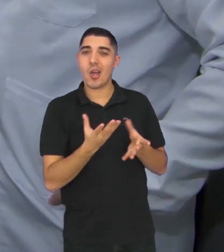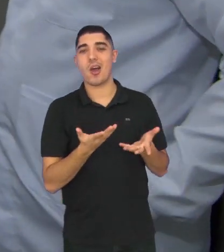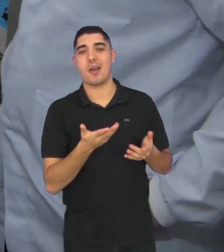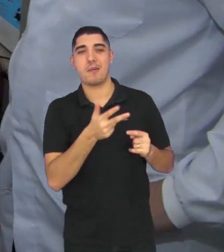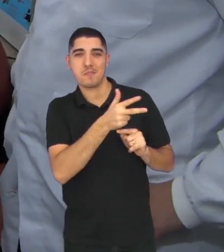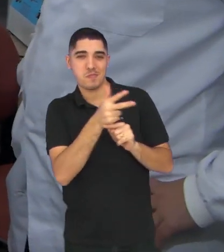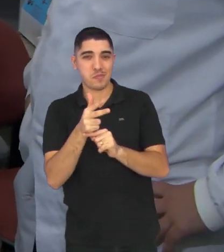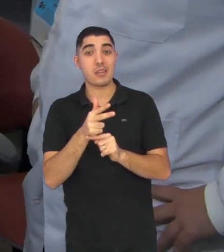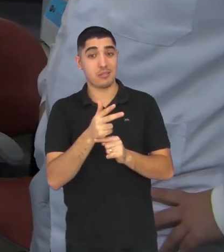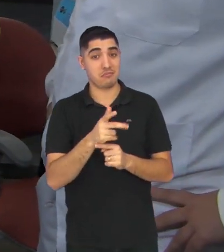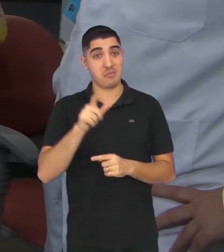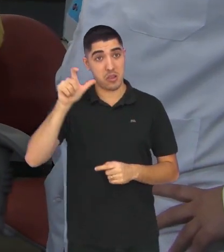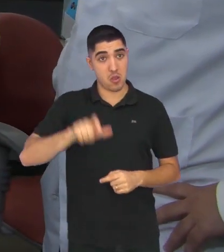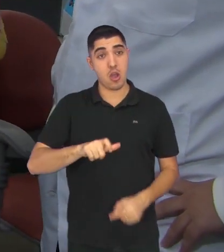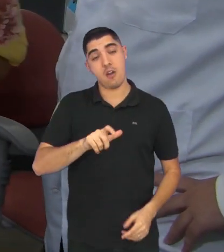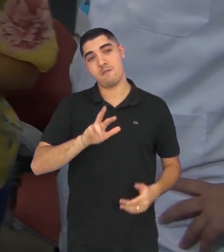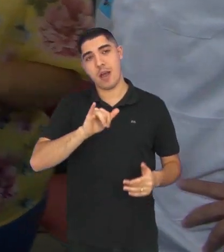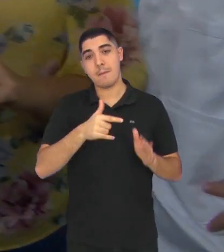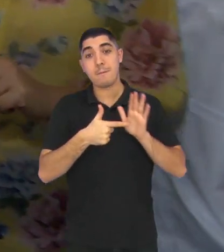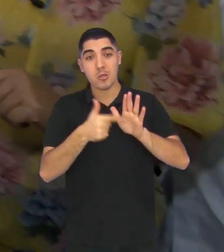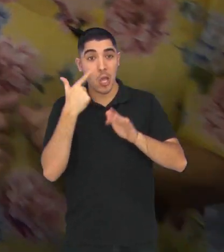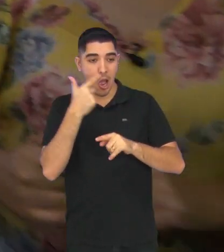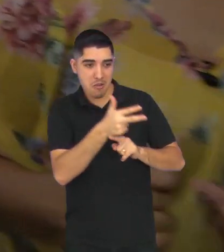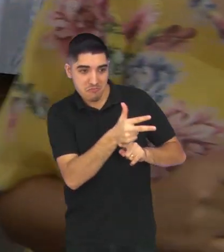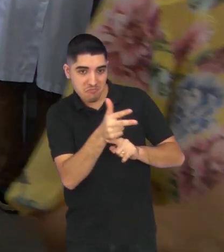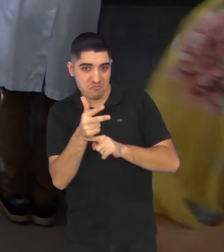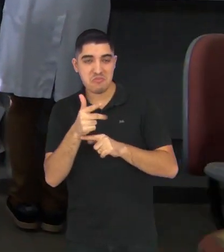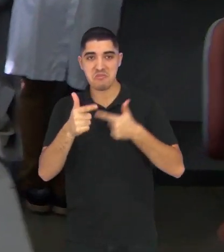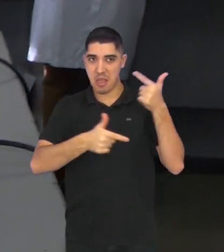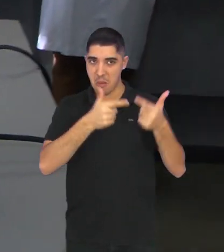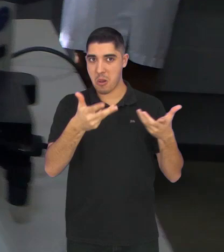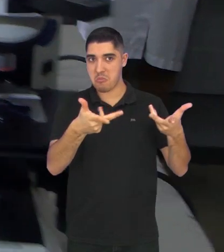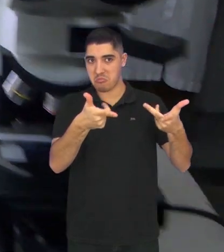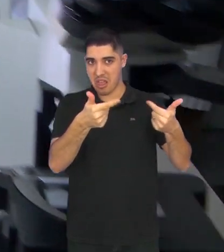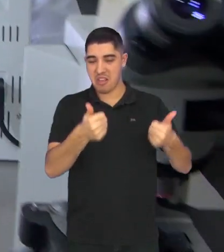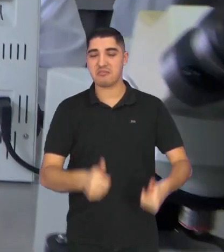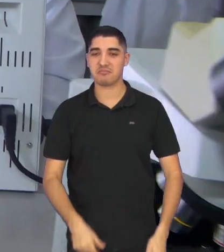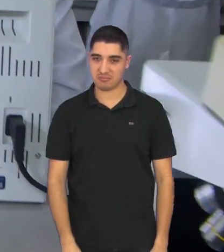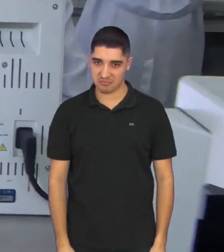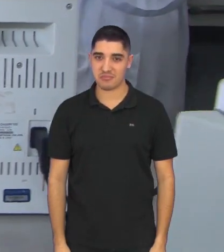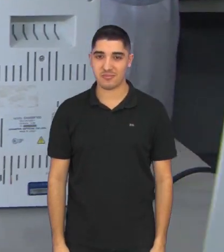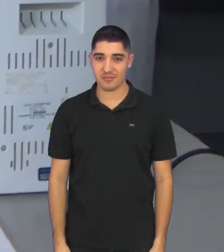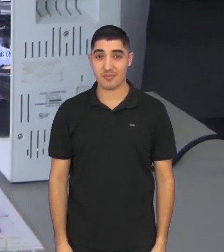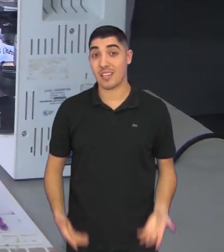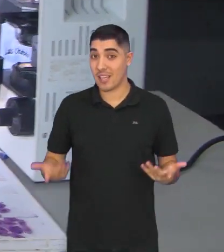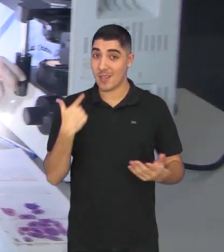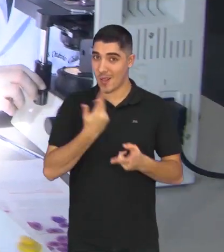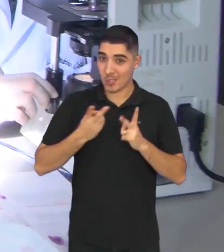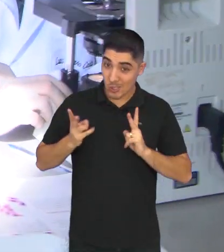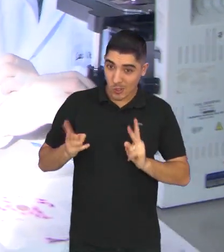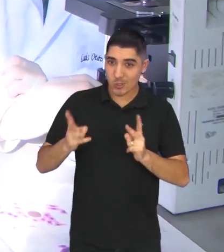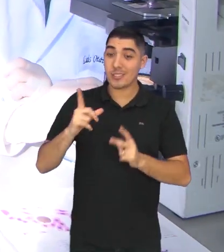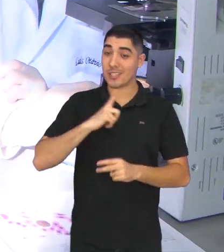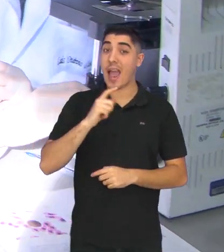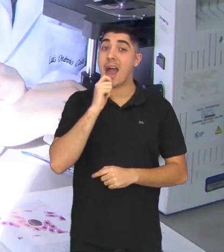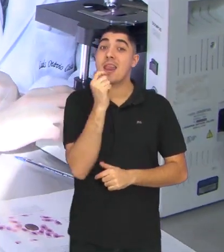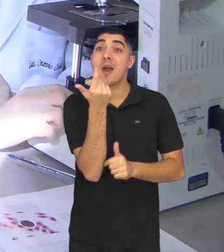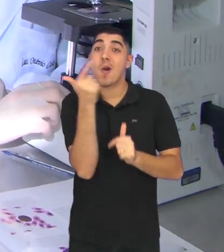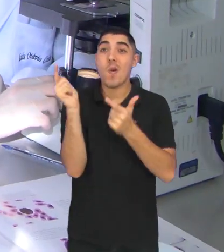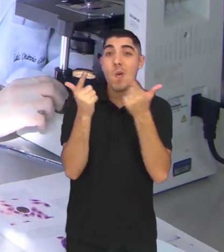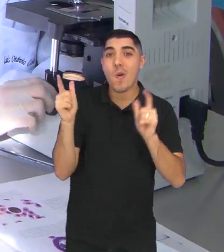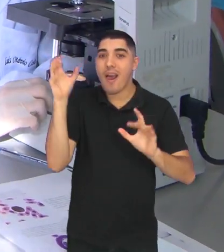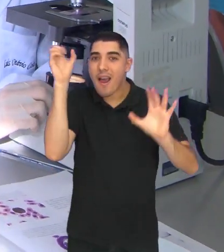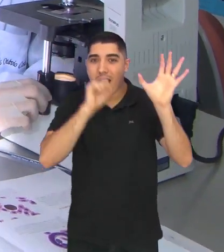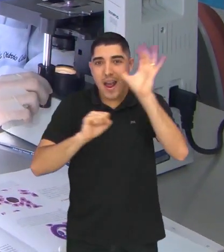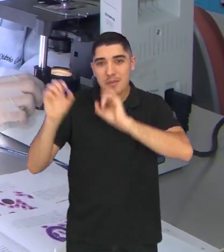laboratório. Então, gente, o Fábio vai mostrar para vocês aí a turminha trabalhando. Olha só que maravilha. E nós vamos continuar porque tem muitas